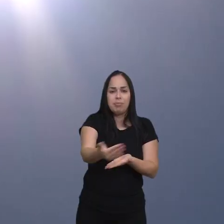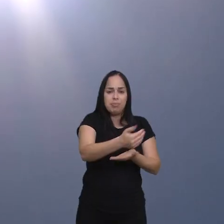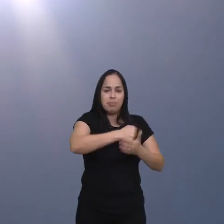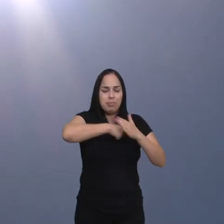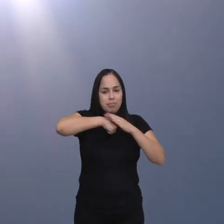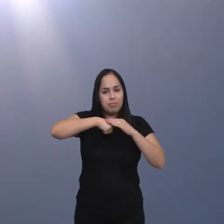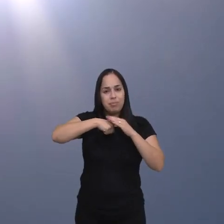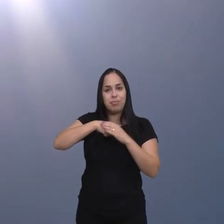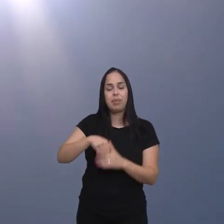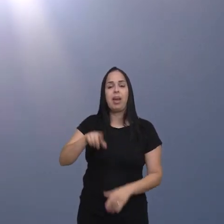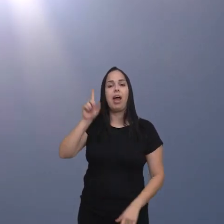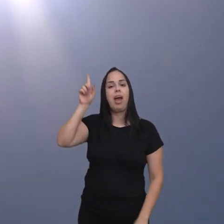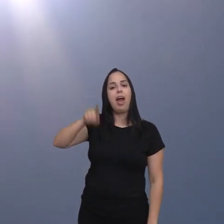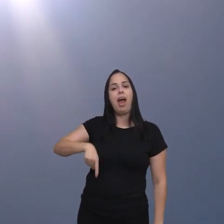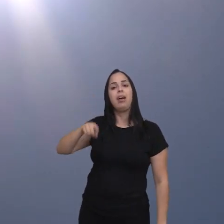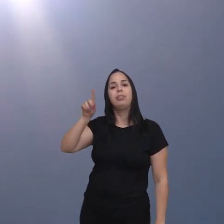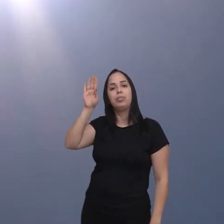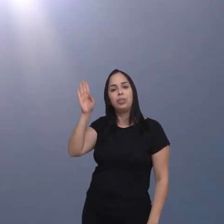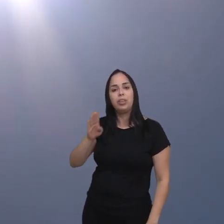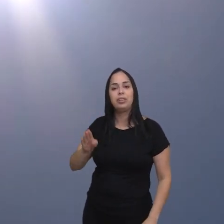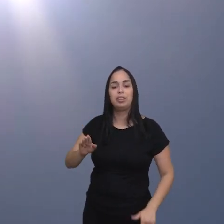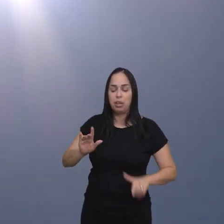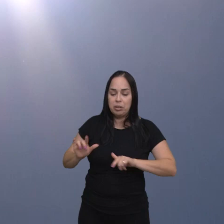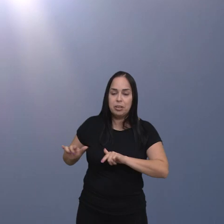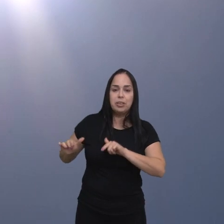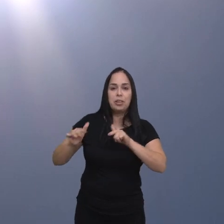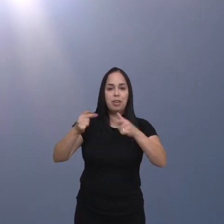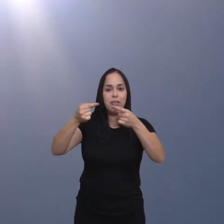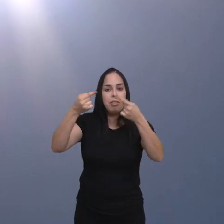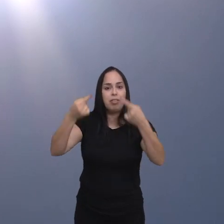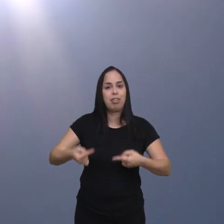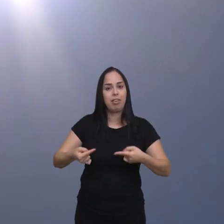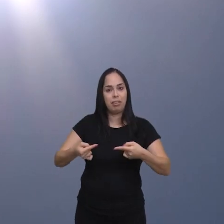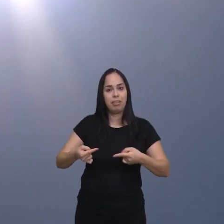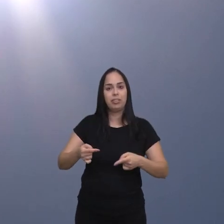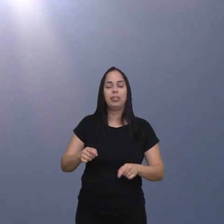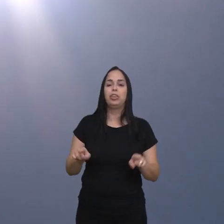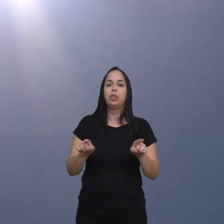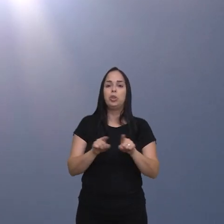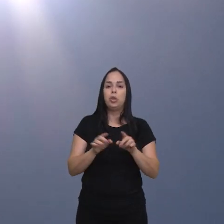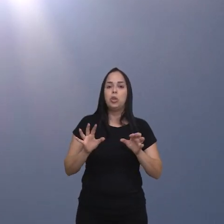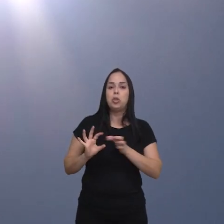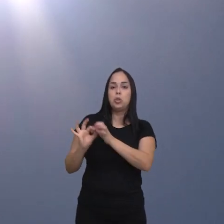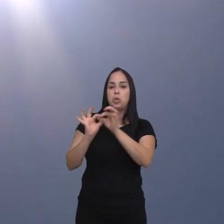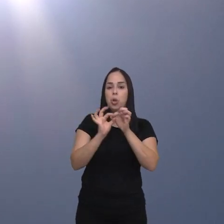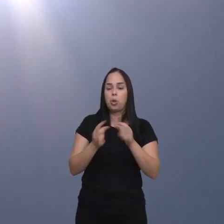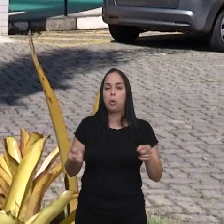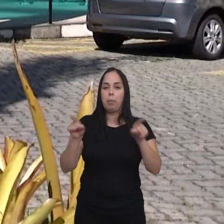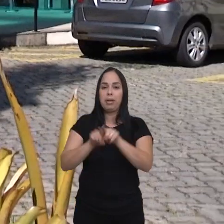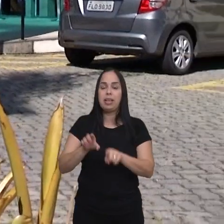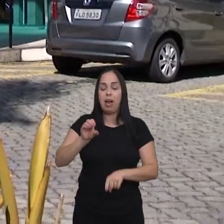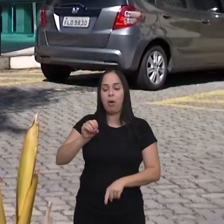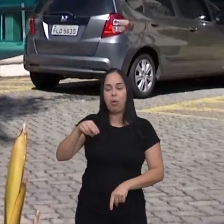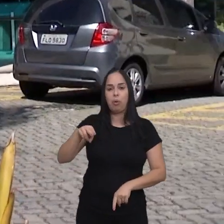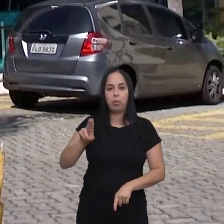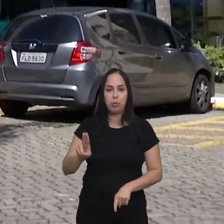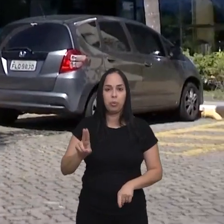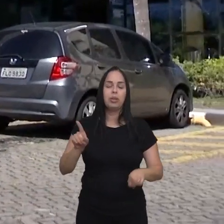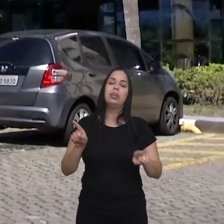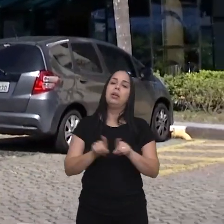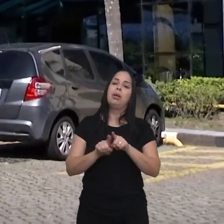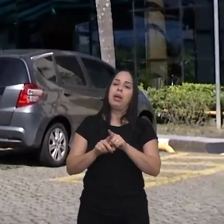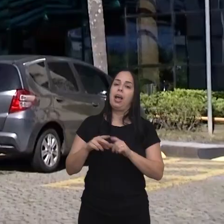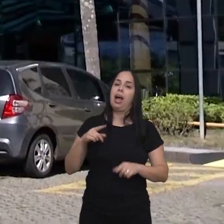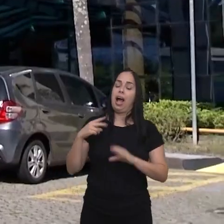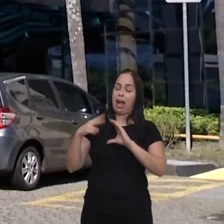vulnerabilidade. Desafios que o Brasil se comprometeu a superar até 2025, junto com as Nações Unidas. Para avançar neste tema,